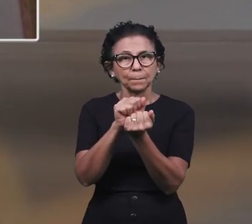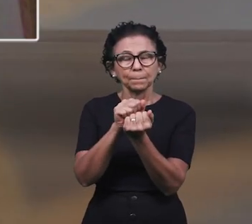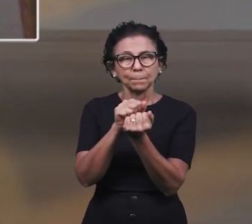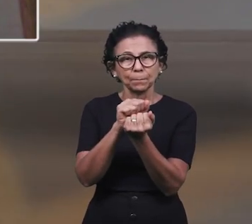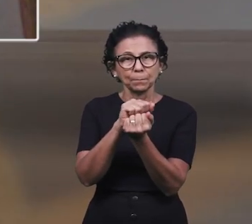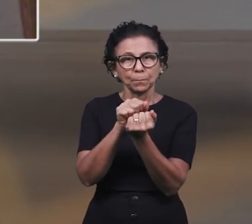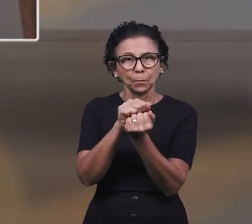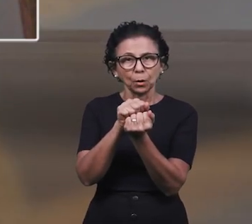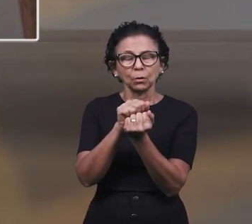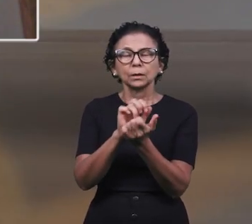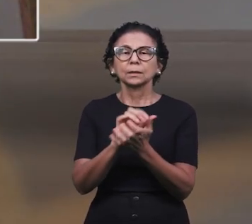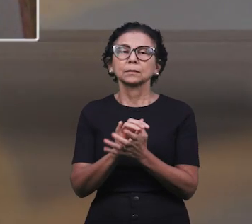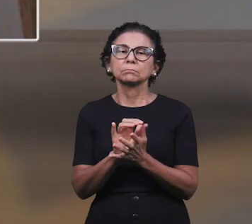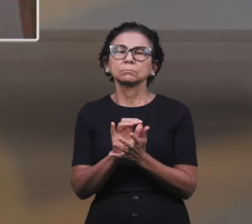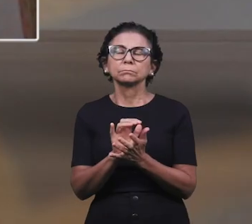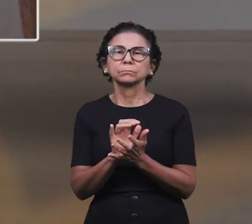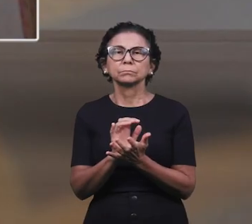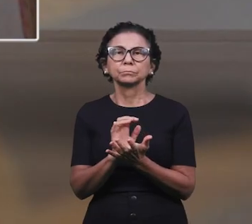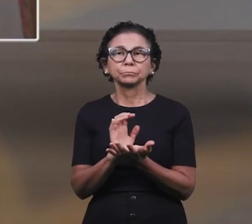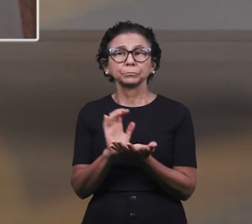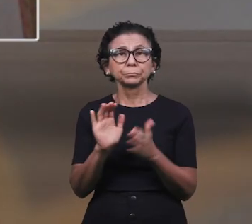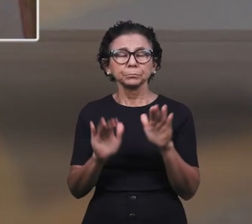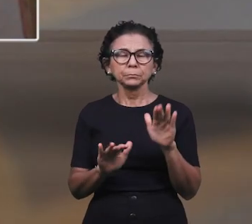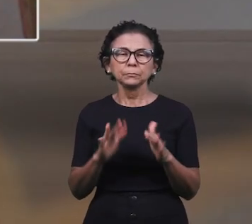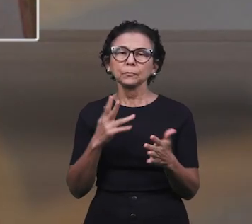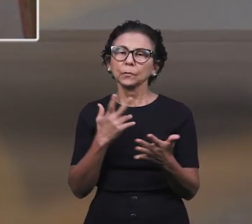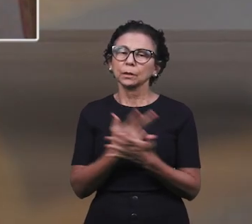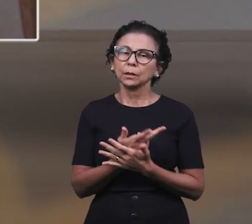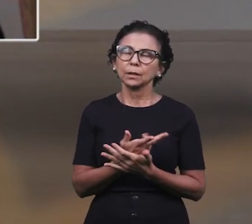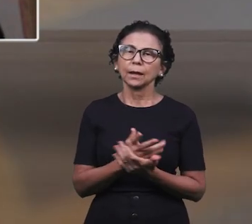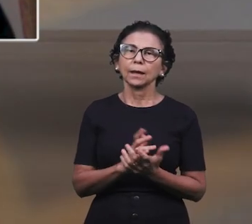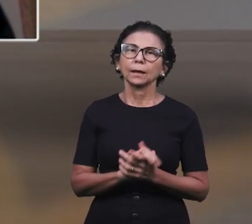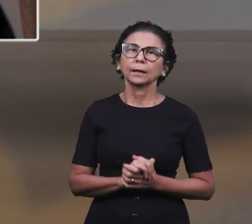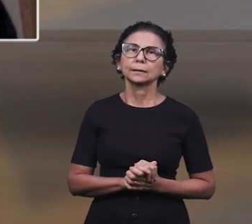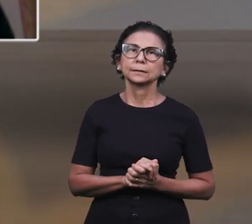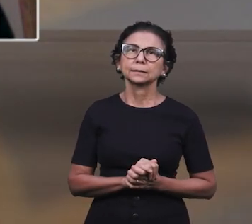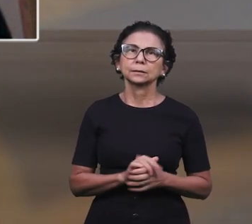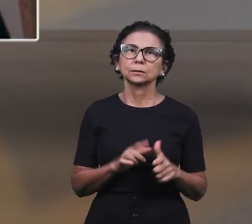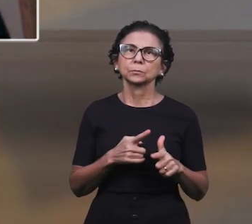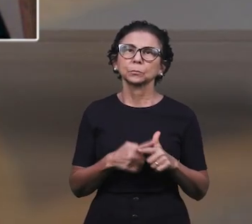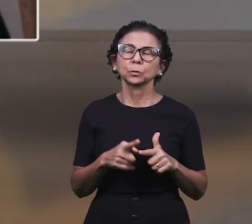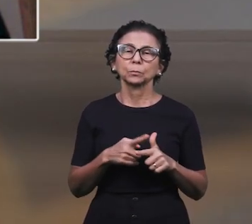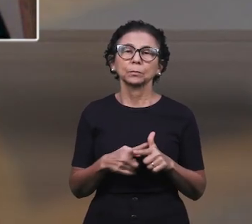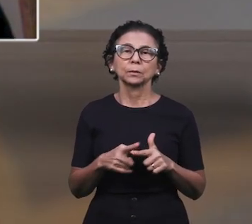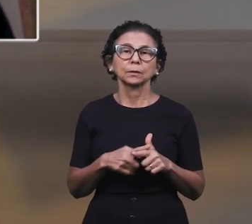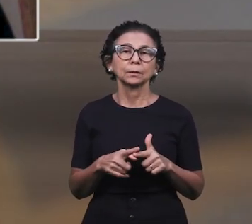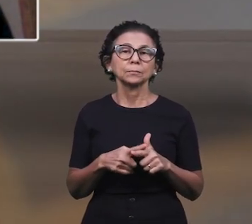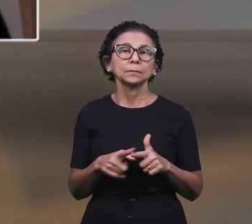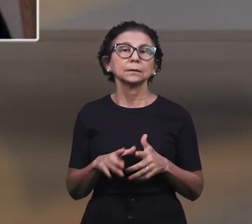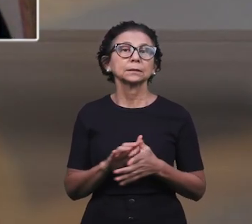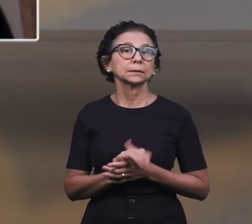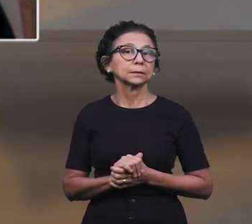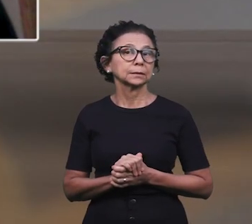elas vão promover, às vezes, situações que podem afetar até mesmo a